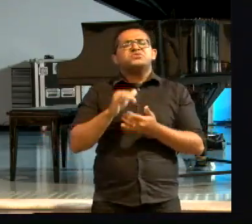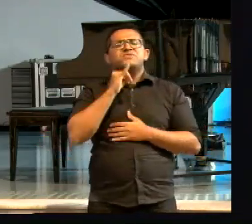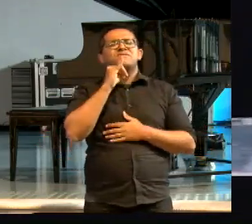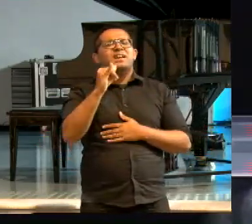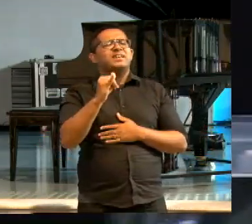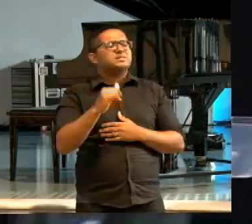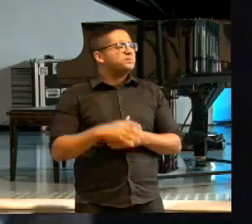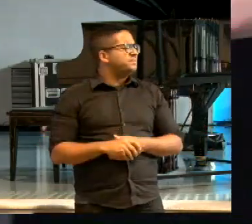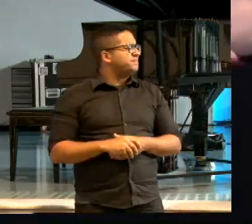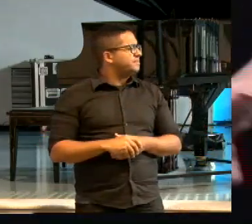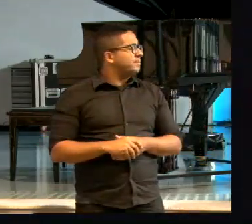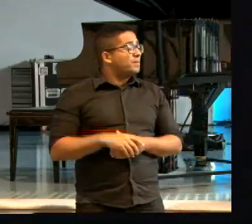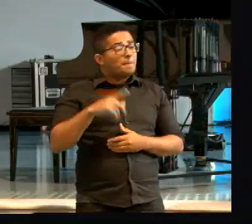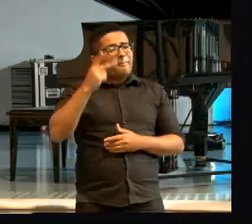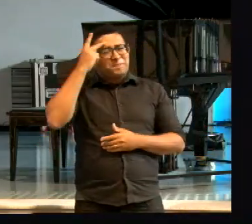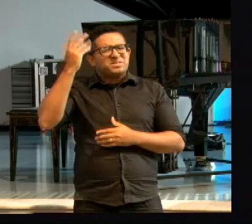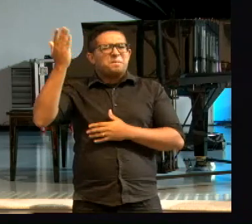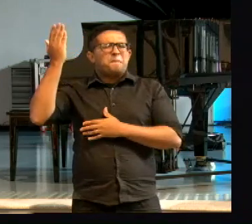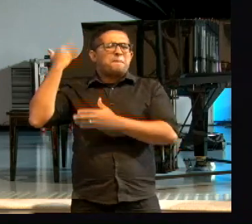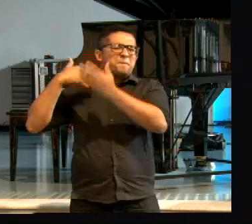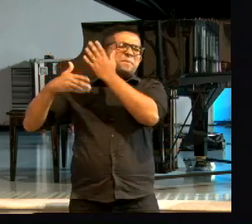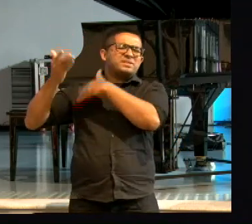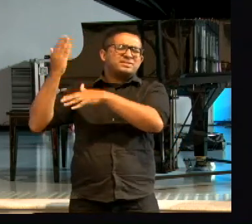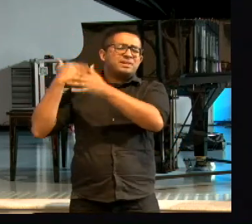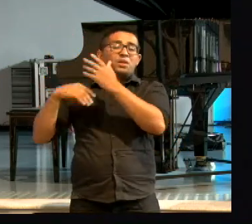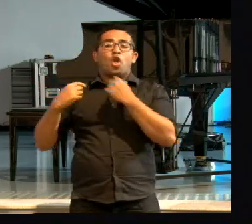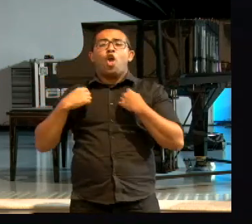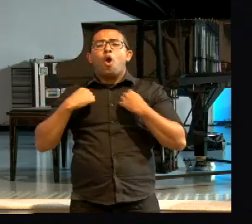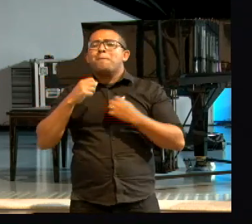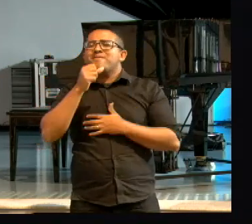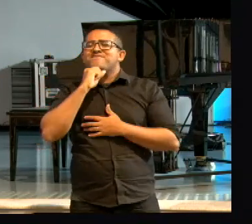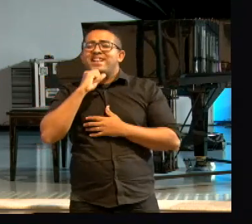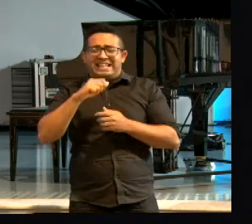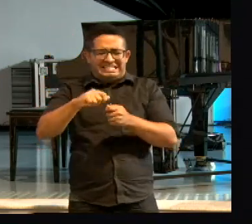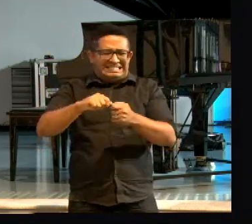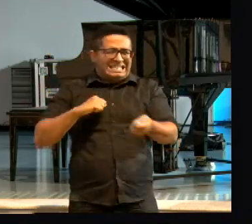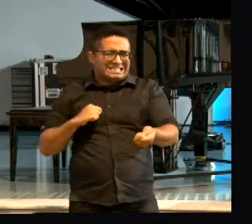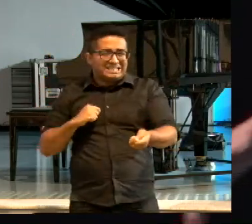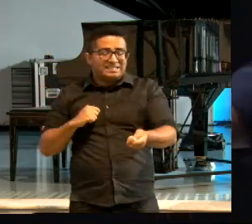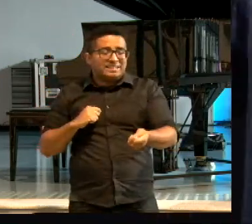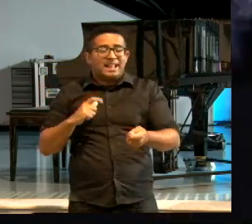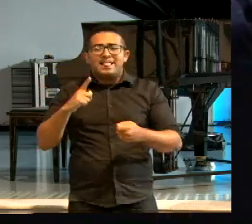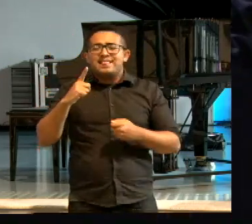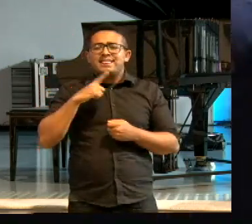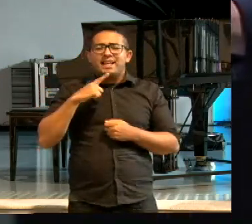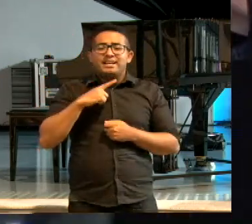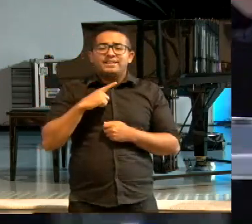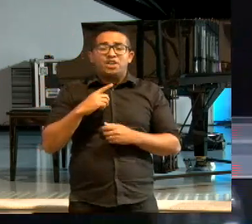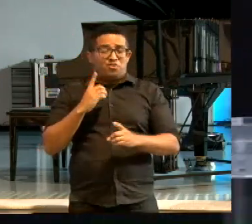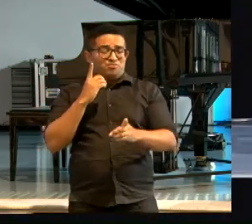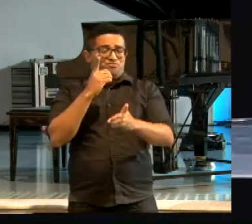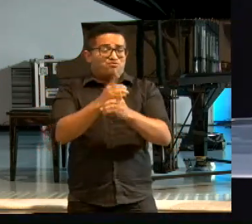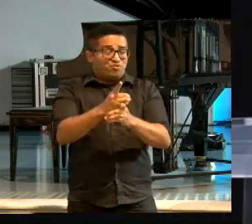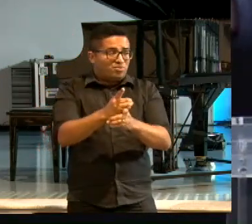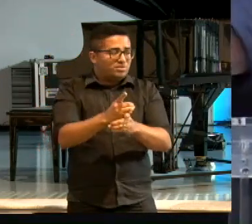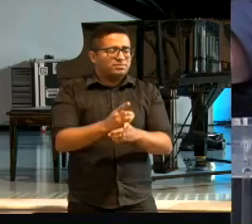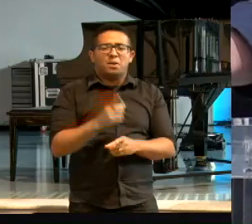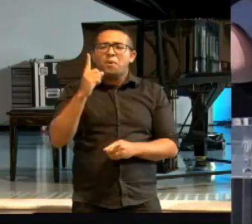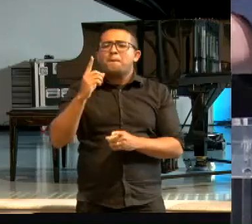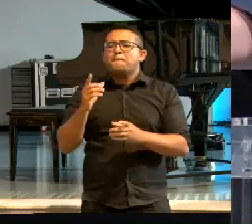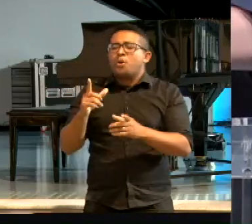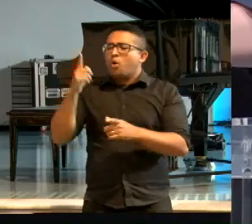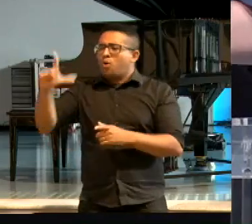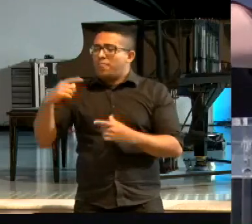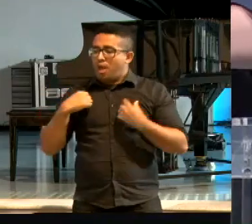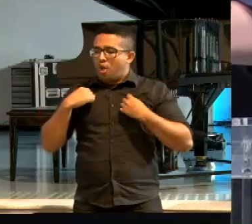que alguém, naquela época, com uma roupa rota, velha, rasgada, que tem acesso a uma muda de